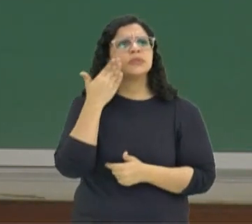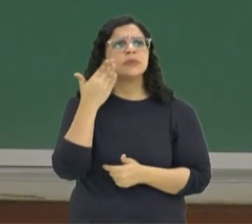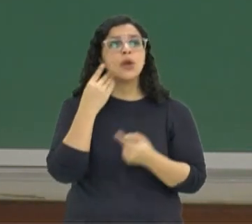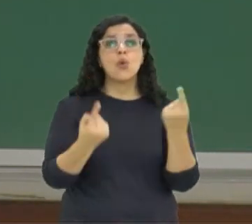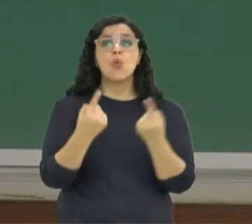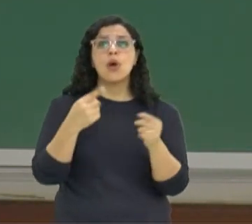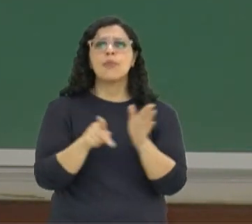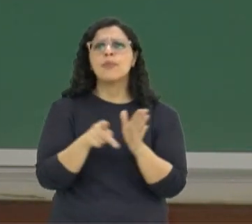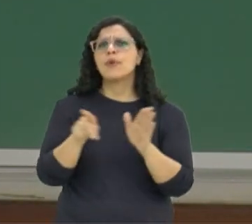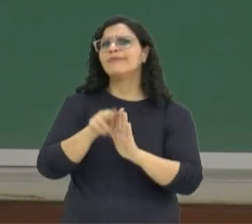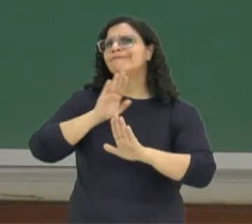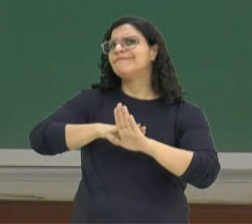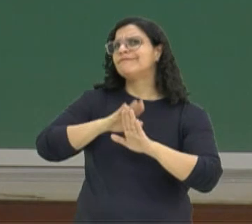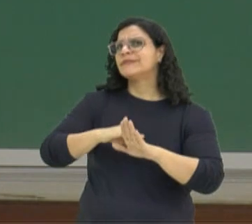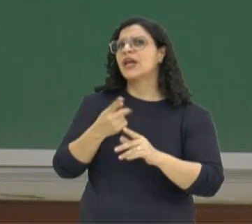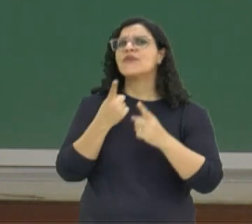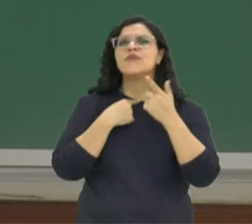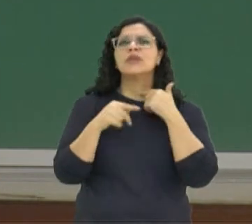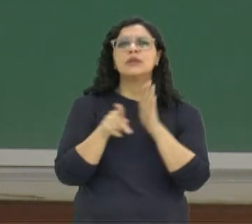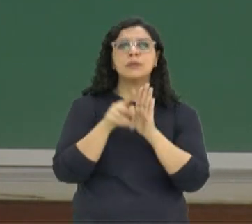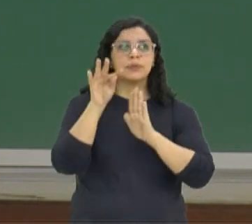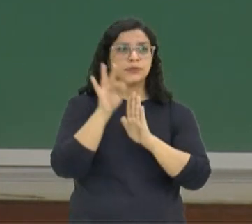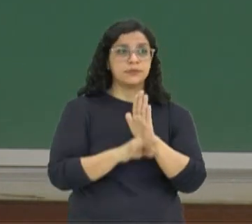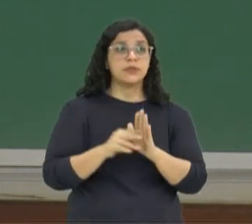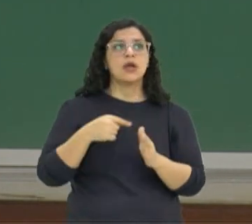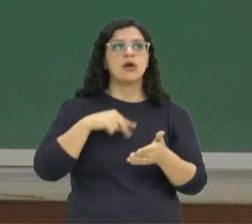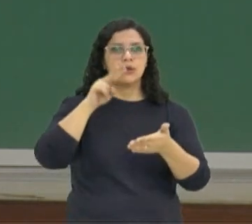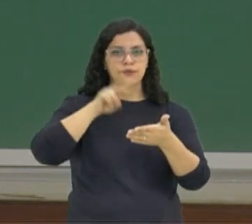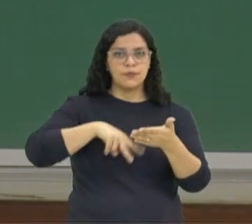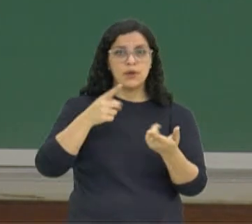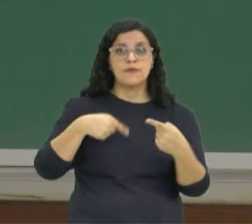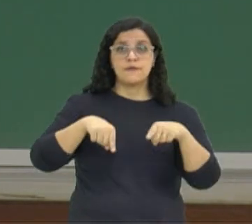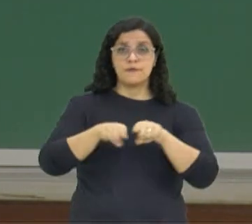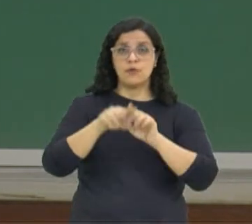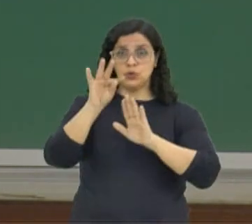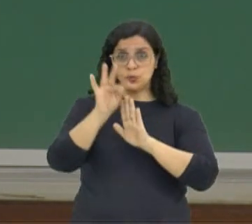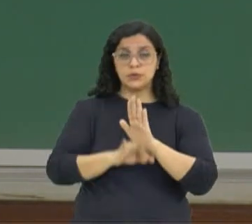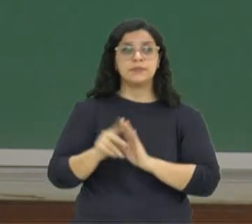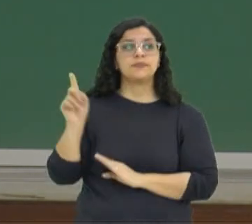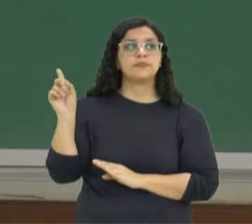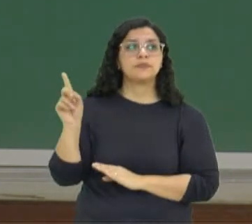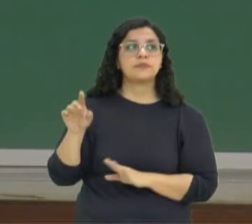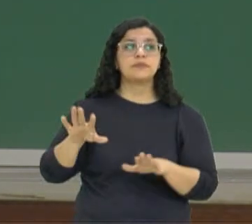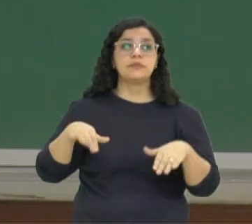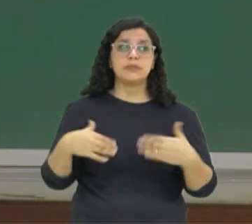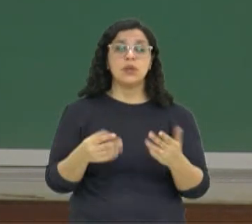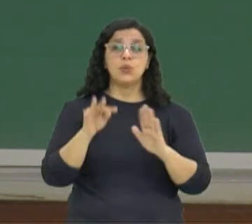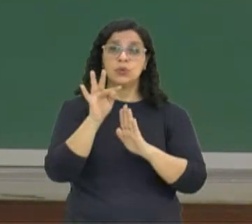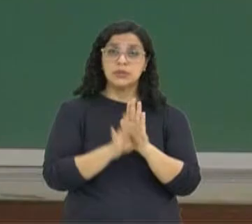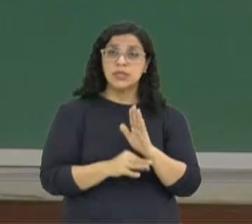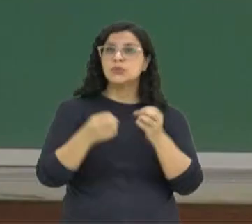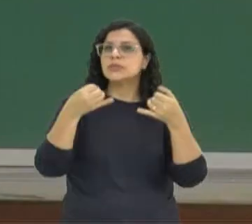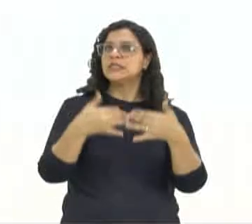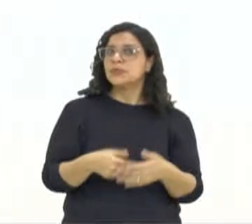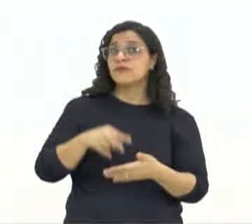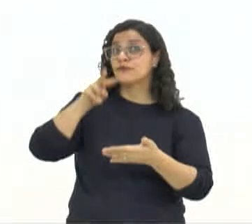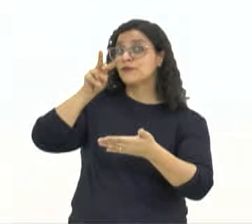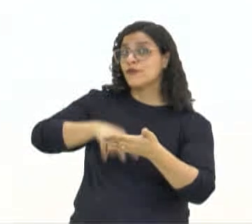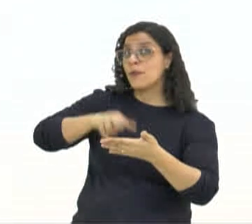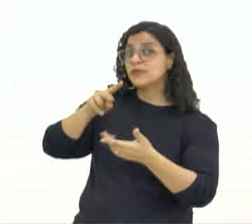quais são as intenções desse texto. Agora sim a gente retorna à leitura. Esse texto tem o seguinte